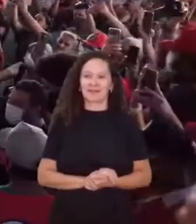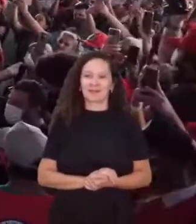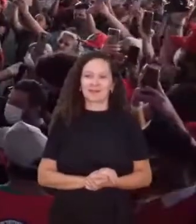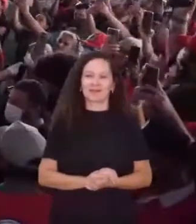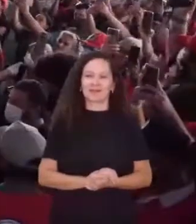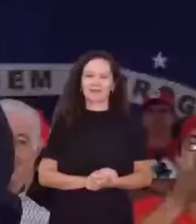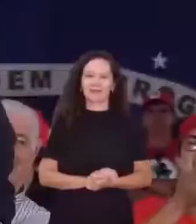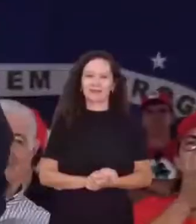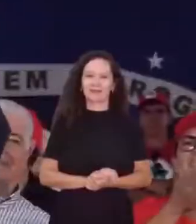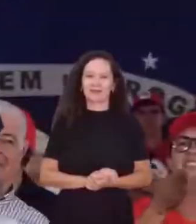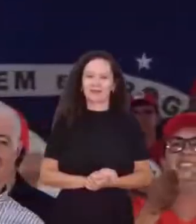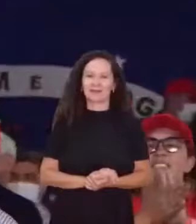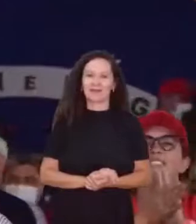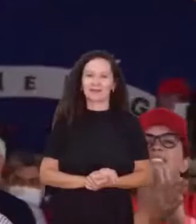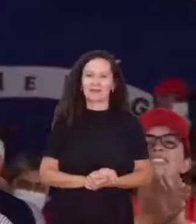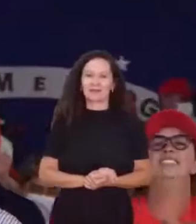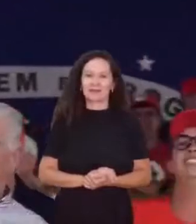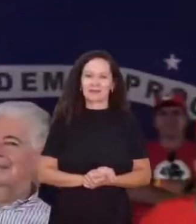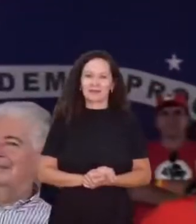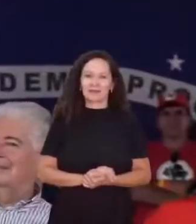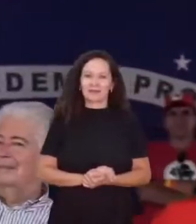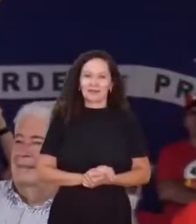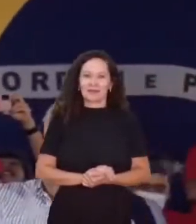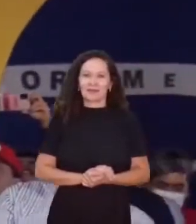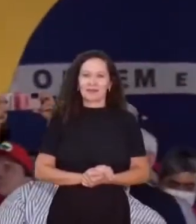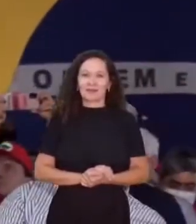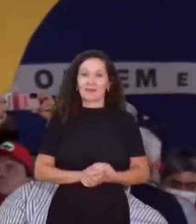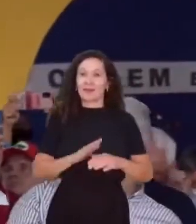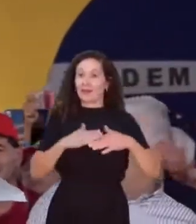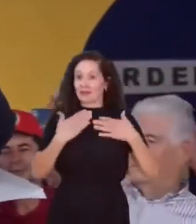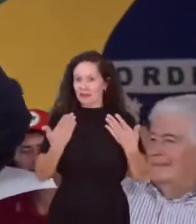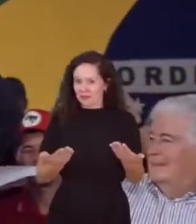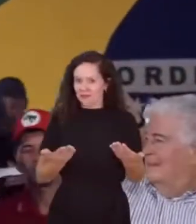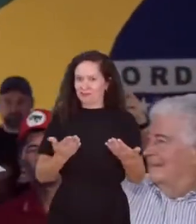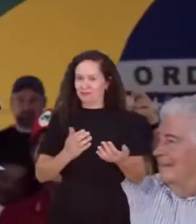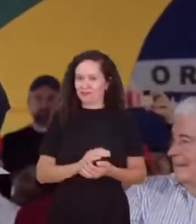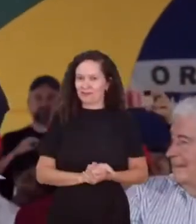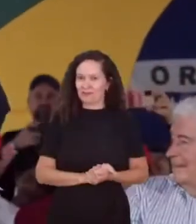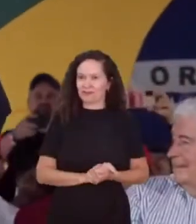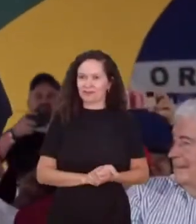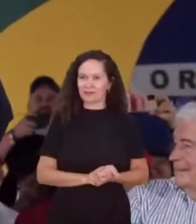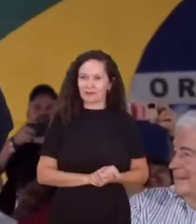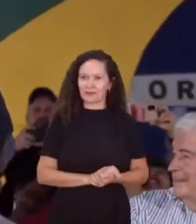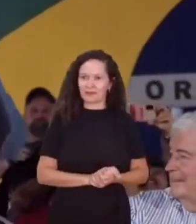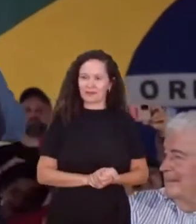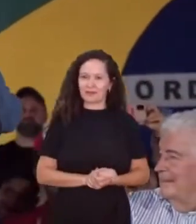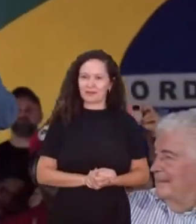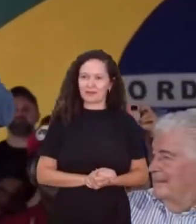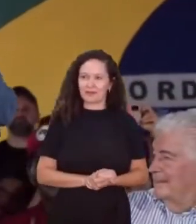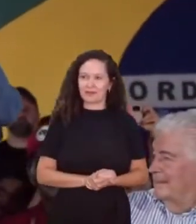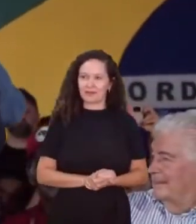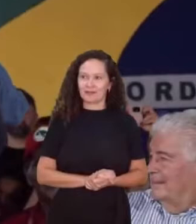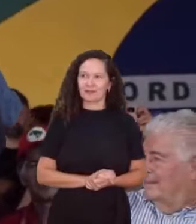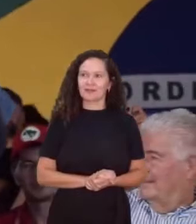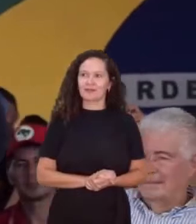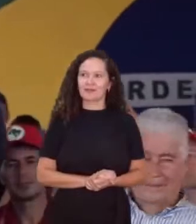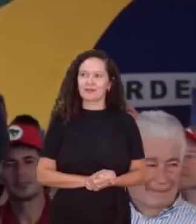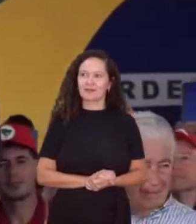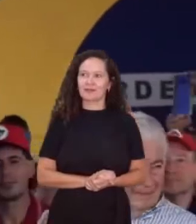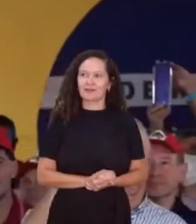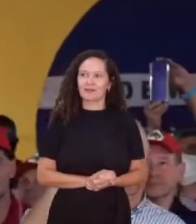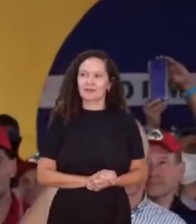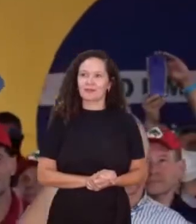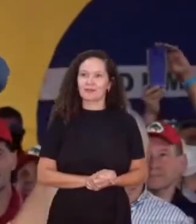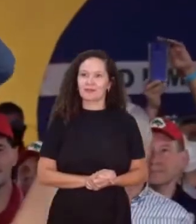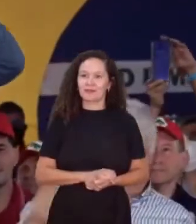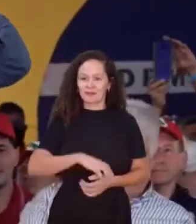Olha, Eu